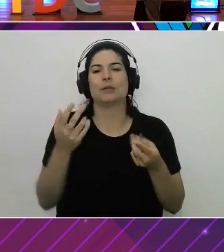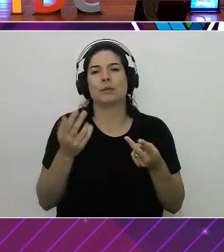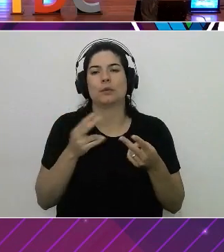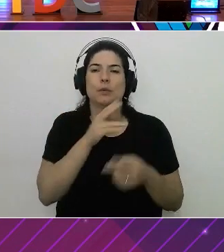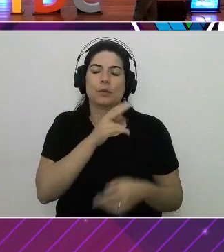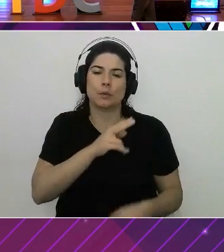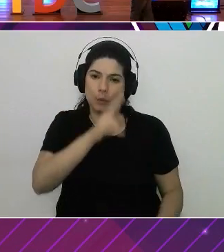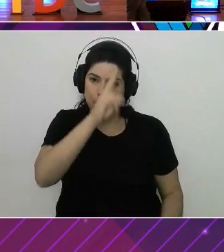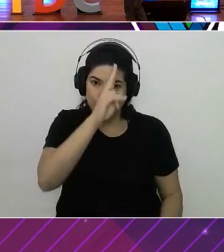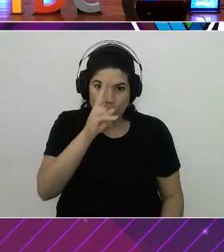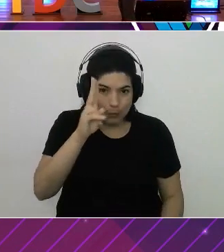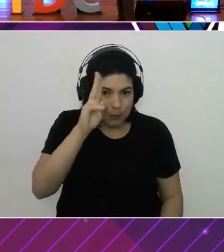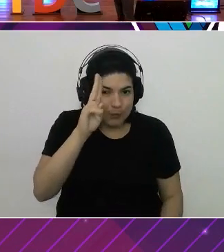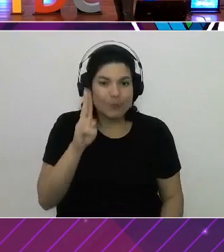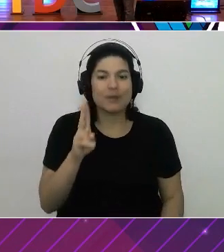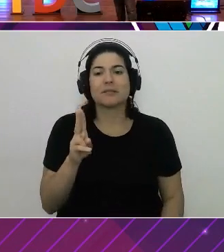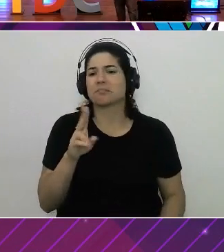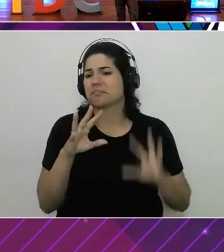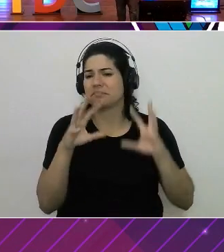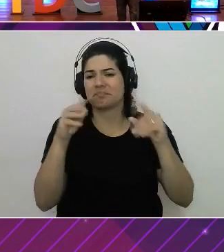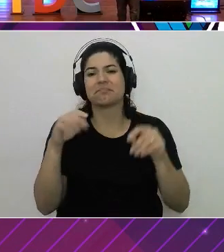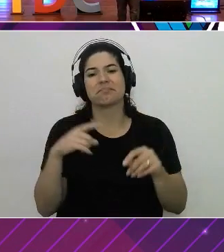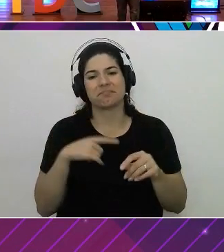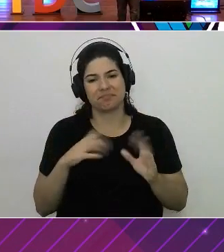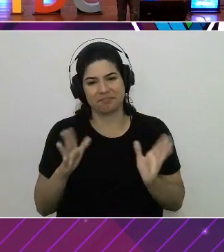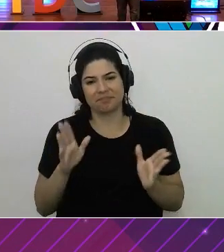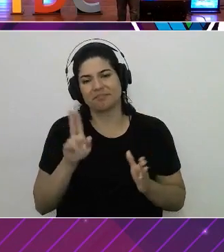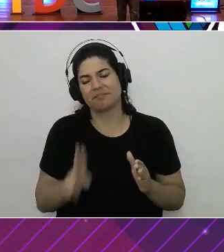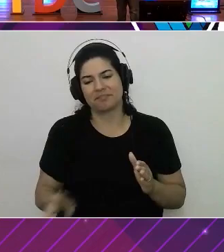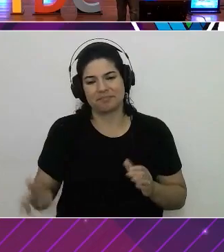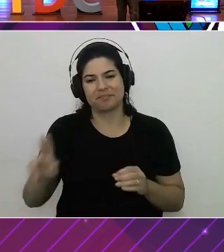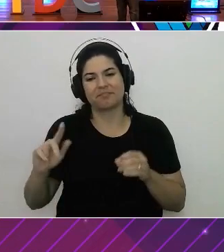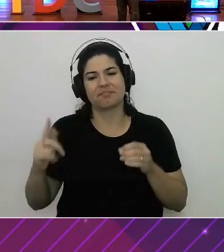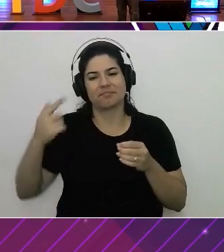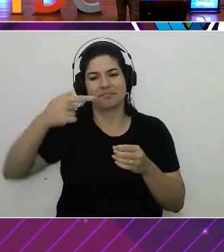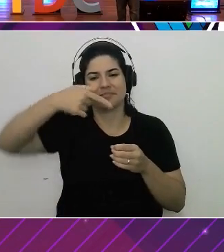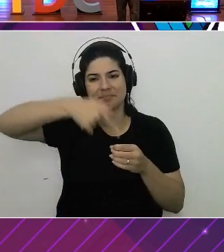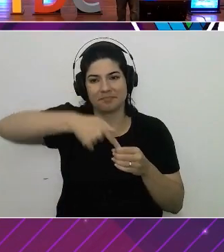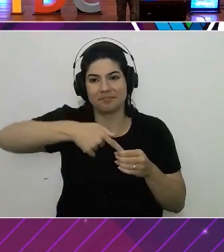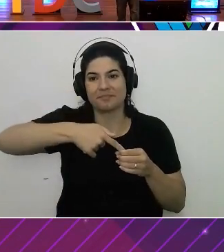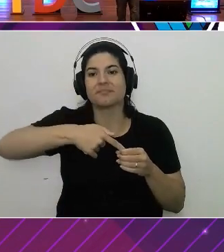gente tem. Todo mundo aqui já usou o MySQL de alguma forma, tá bom?